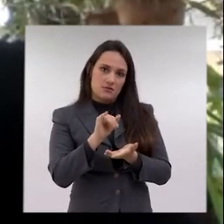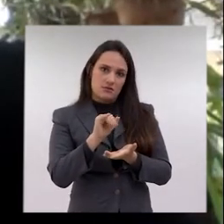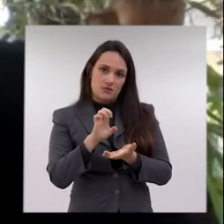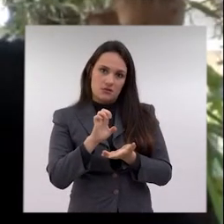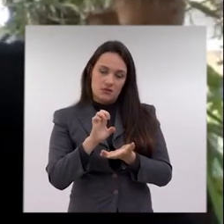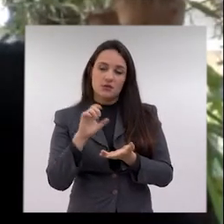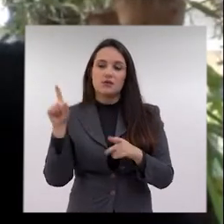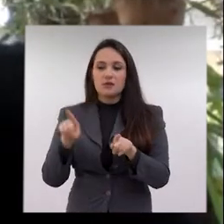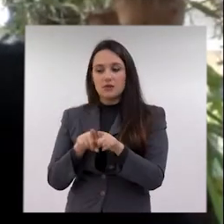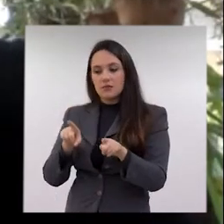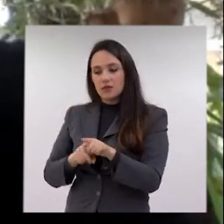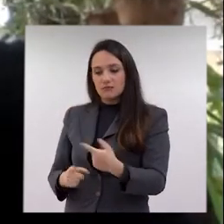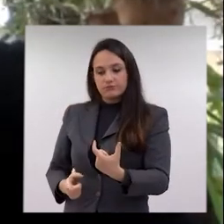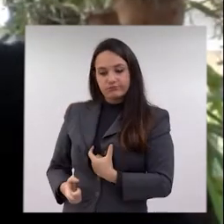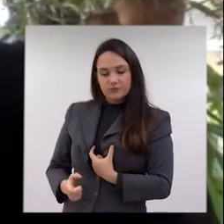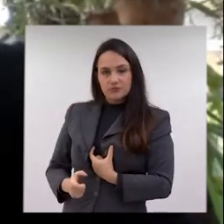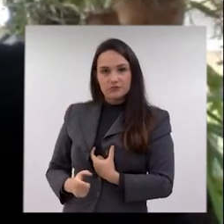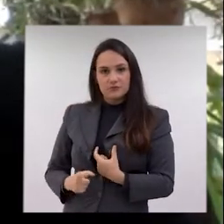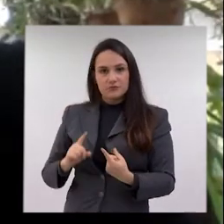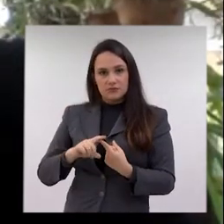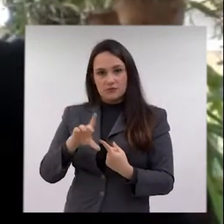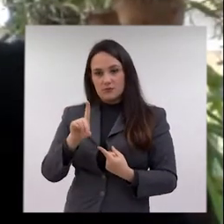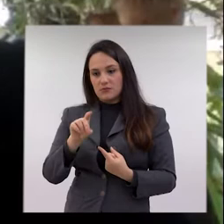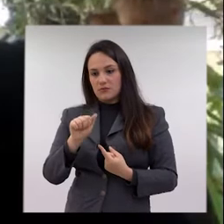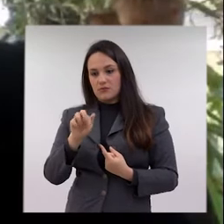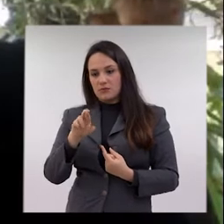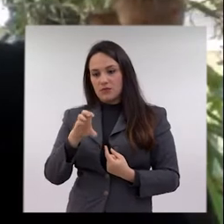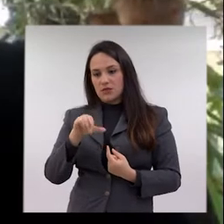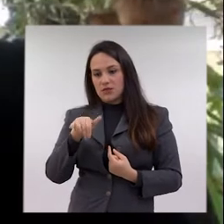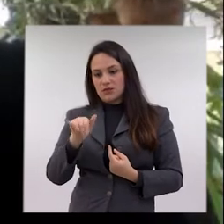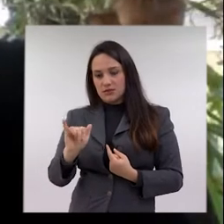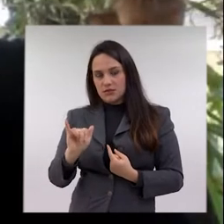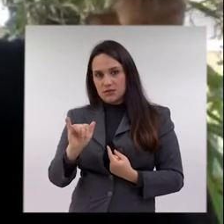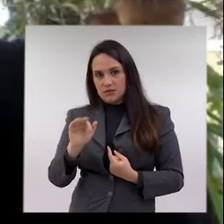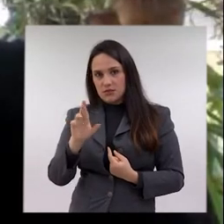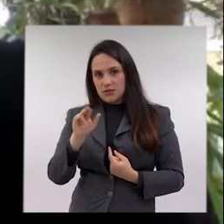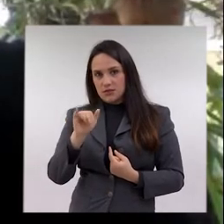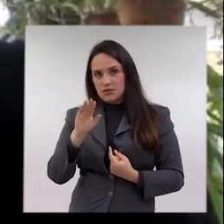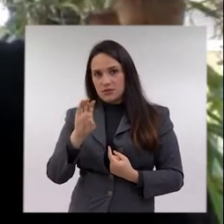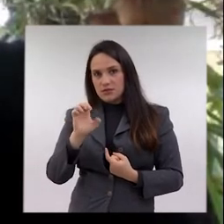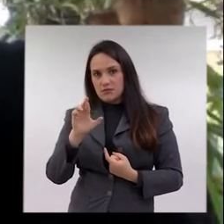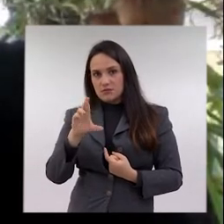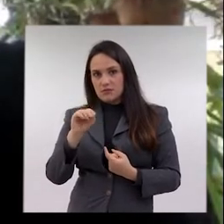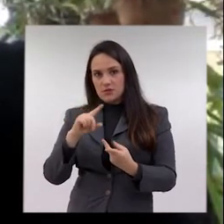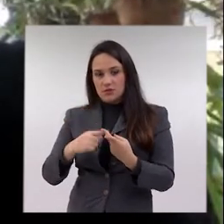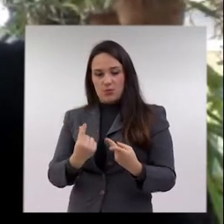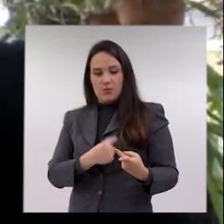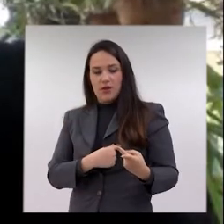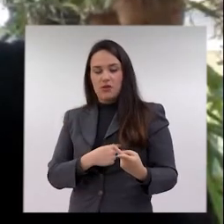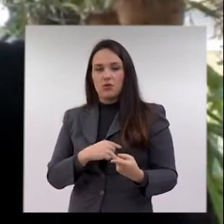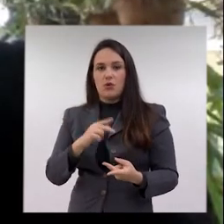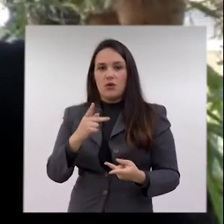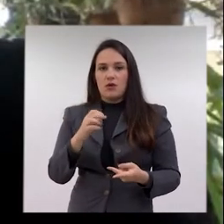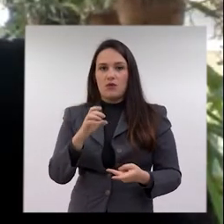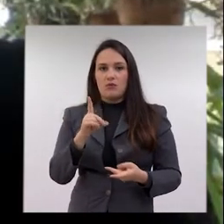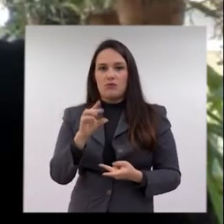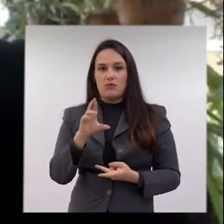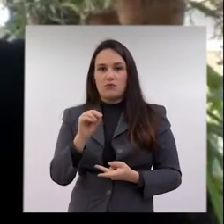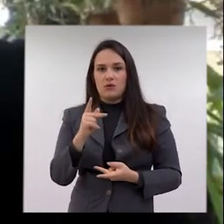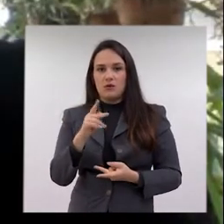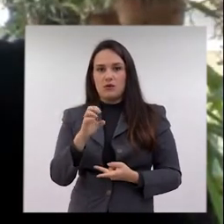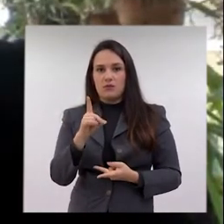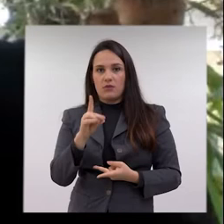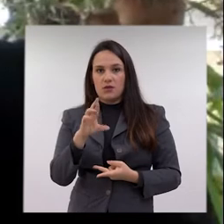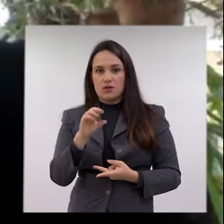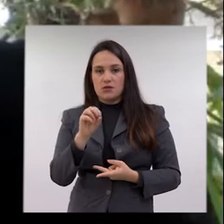para recebimento das medalhas Darcy Ribeiro. São duas grandes honrarias, né? A medalha Darcy Ribeiro e a comenda Pedro Pedocian,